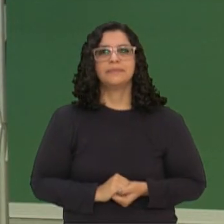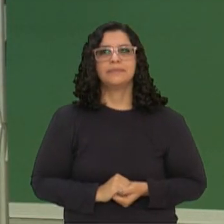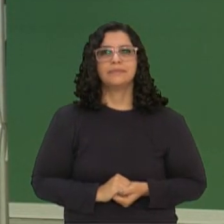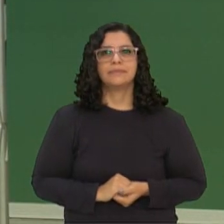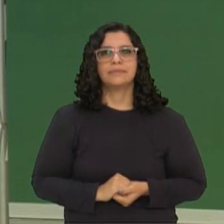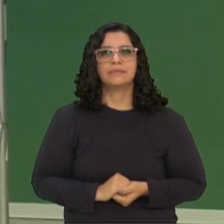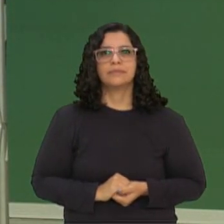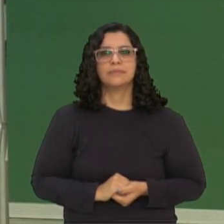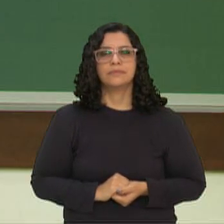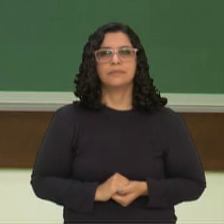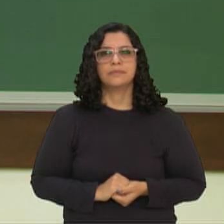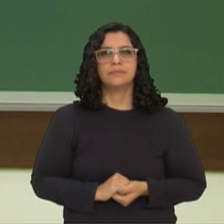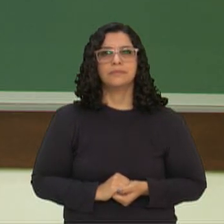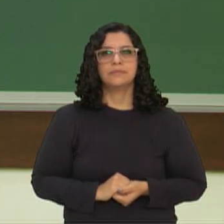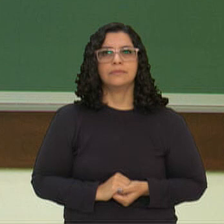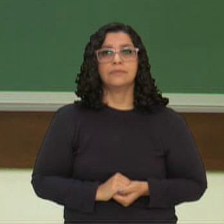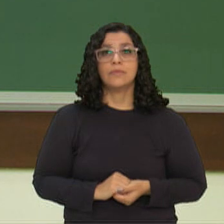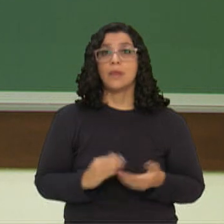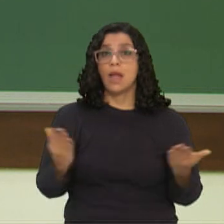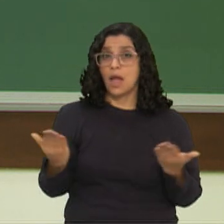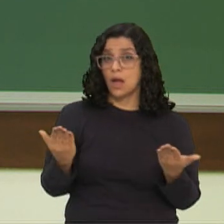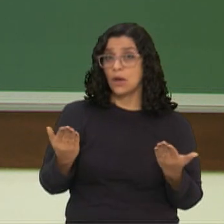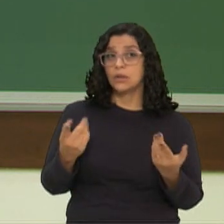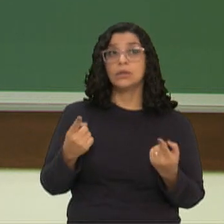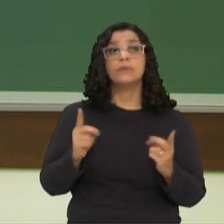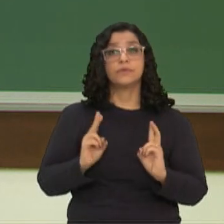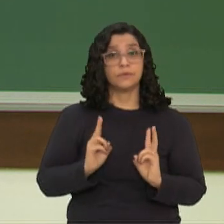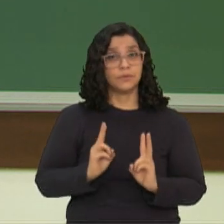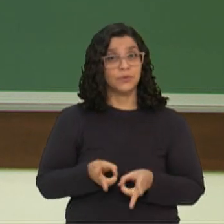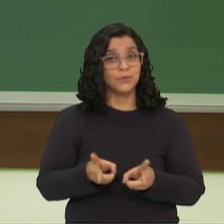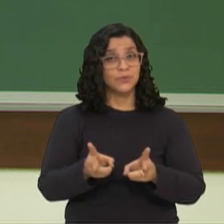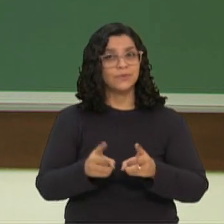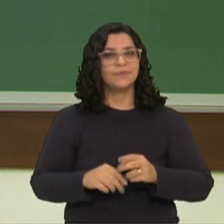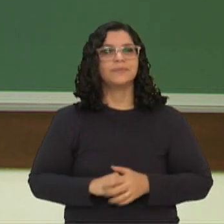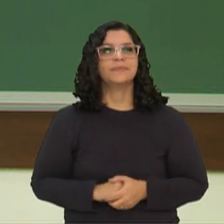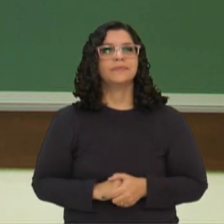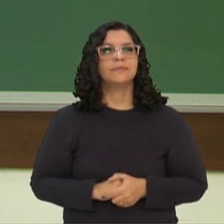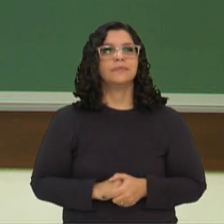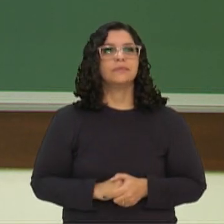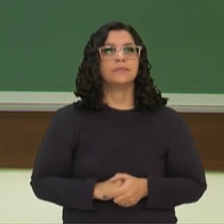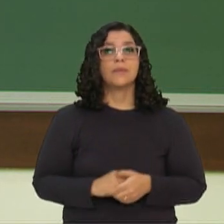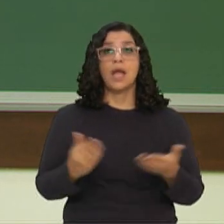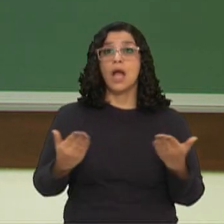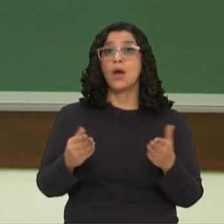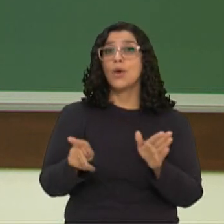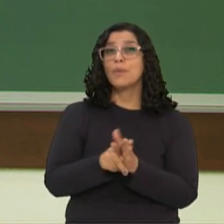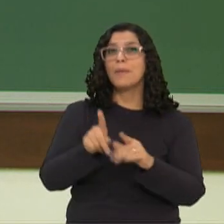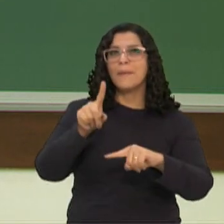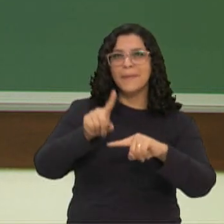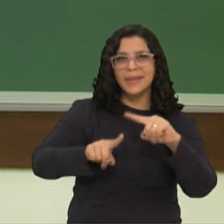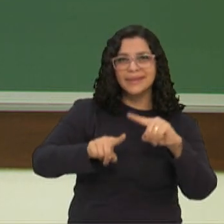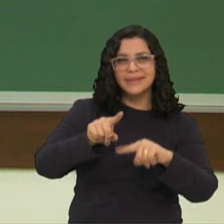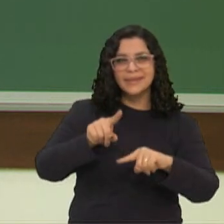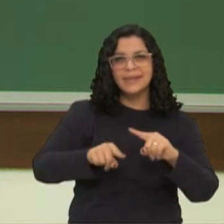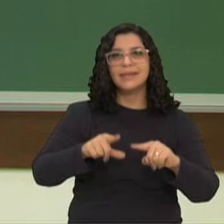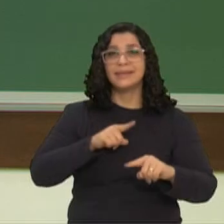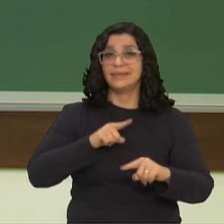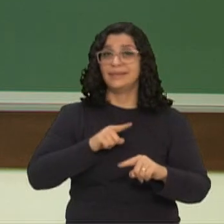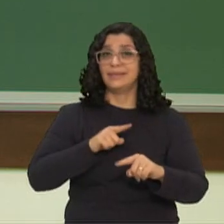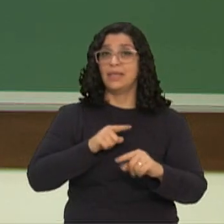Tá? Então, feito isso aqui, nós vamos dar sequência aos aparelhos